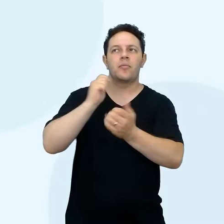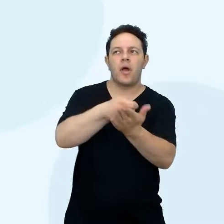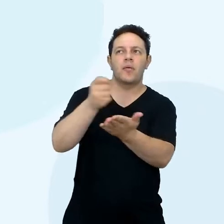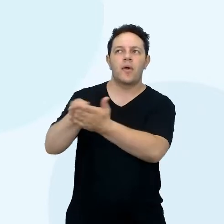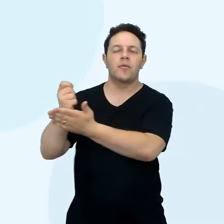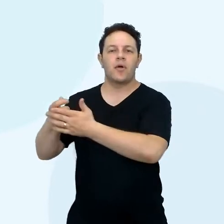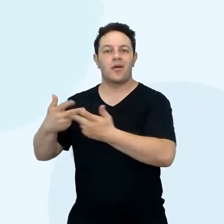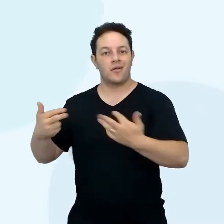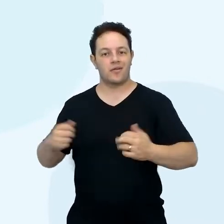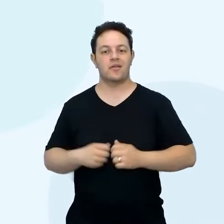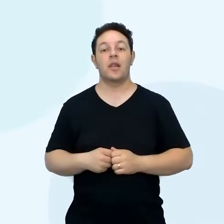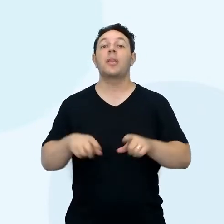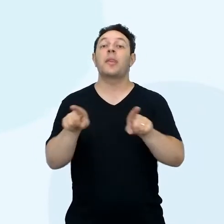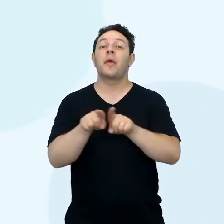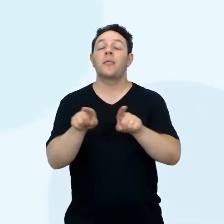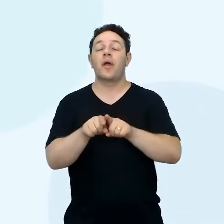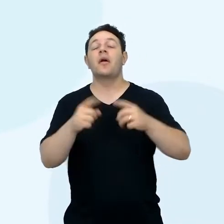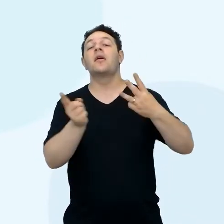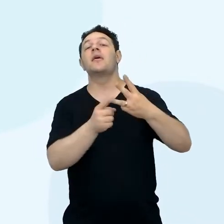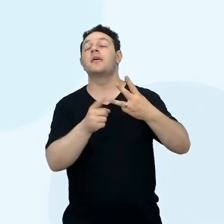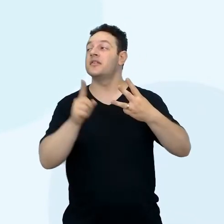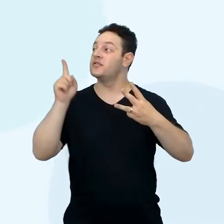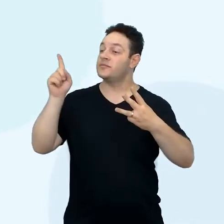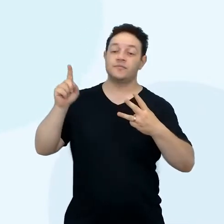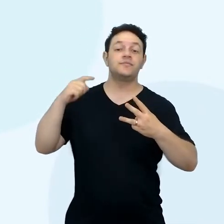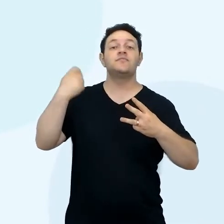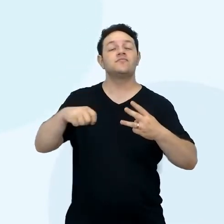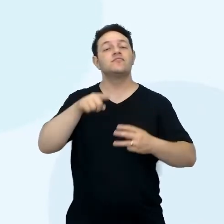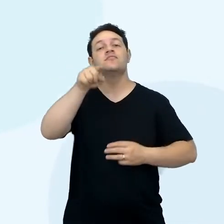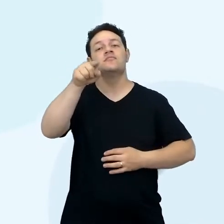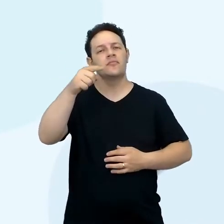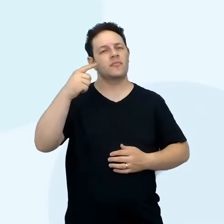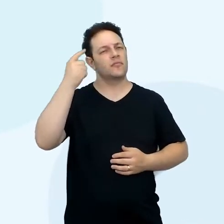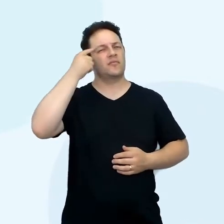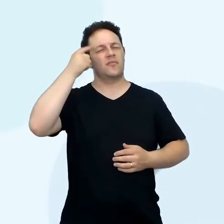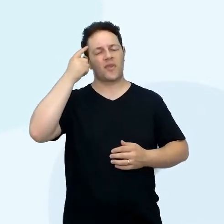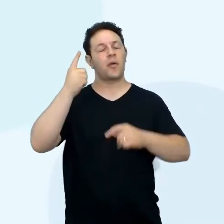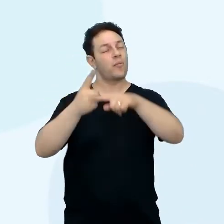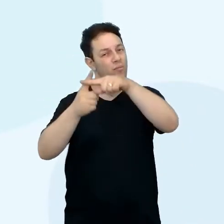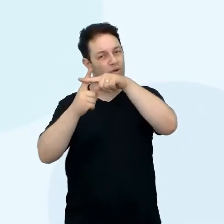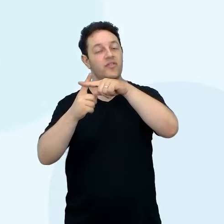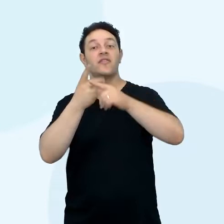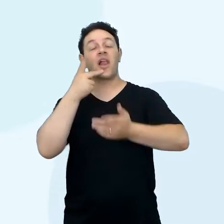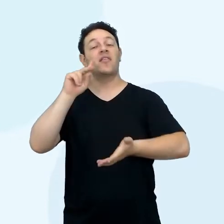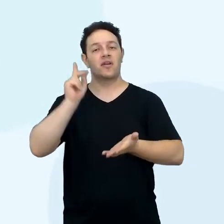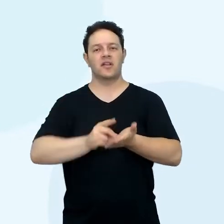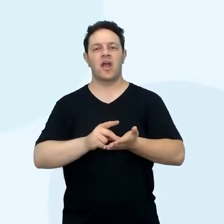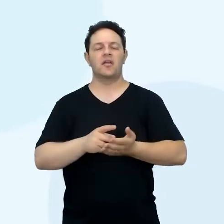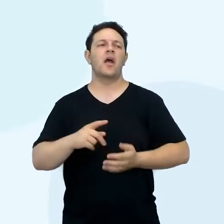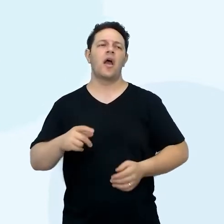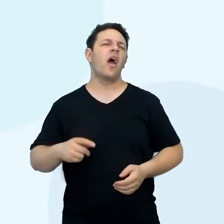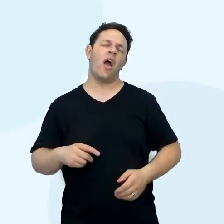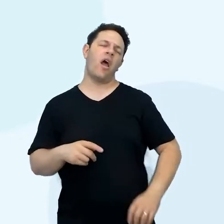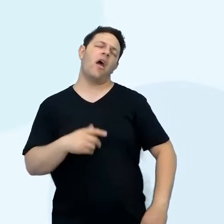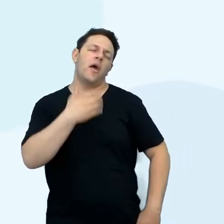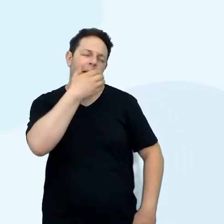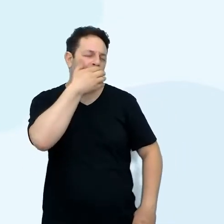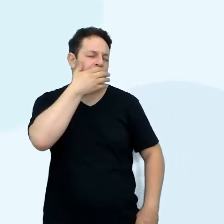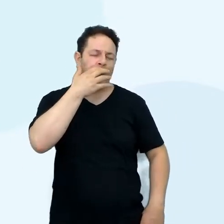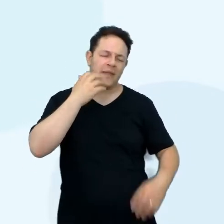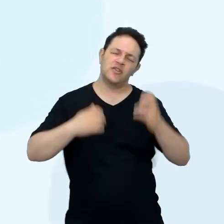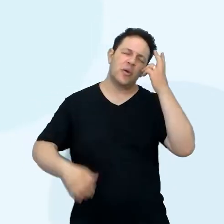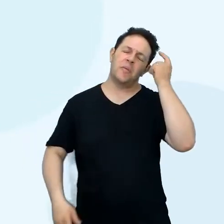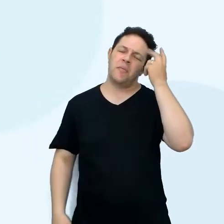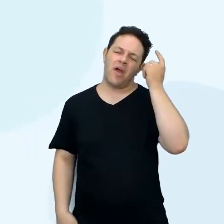Ser realista, né? Conhecer que existem sim dificuldades e que você também não pode achar que tudo vai